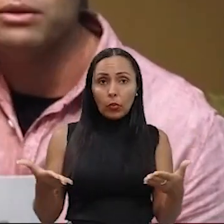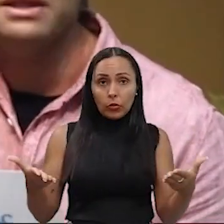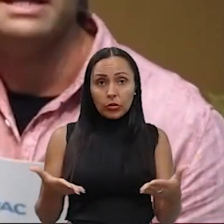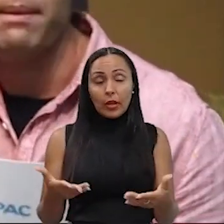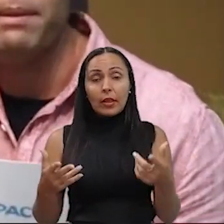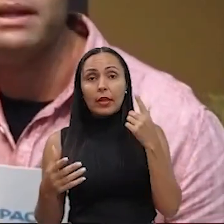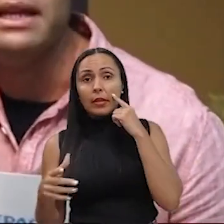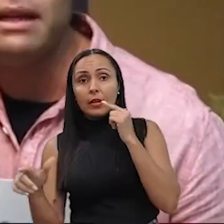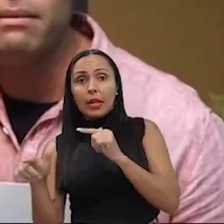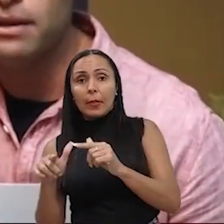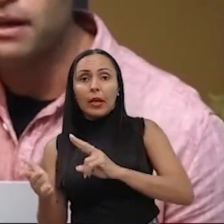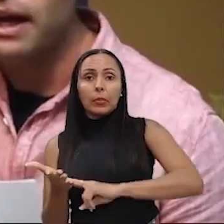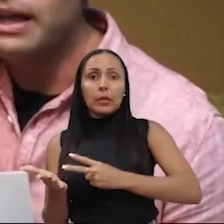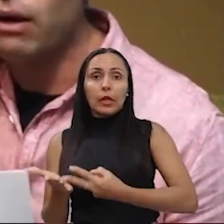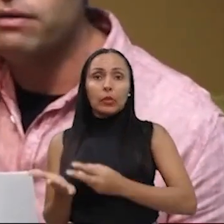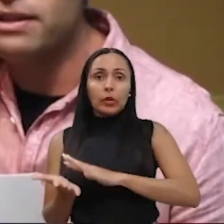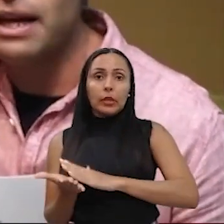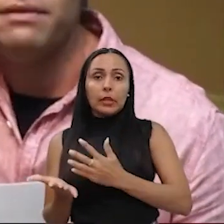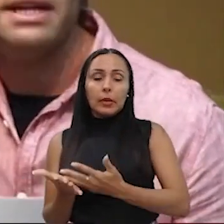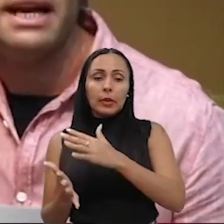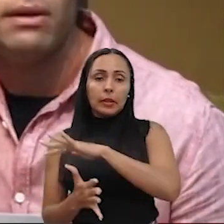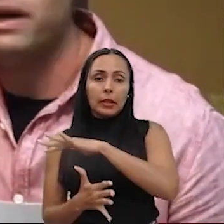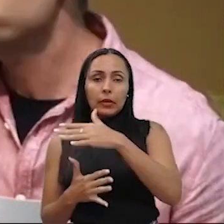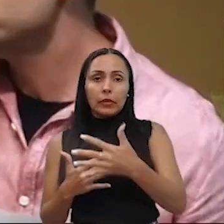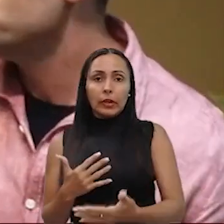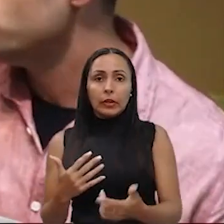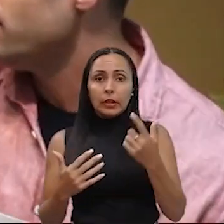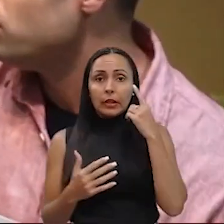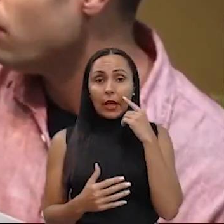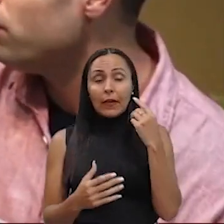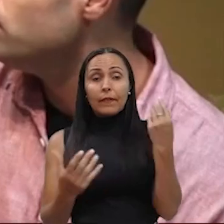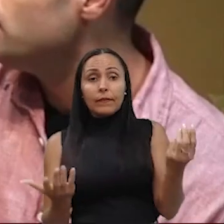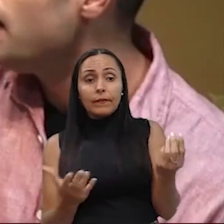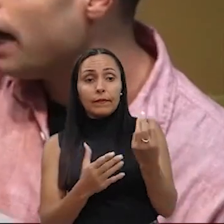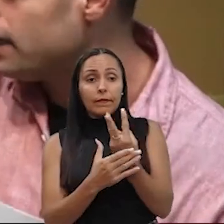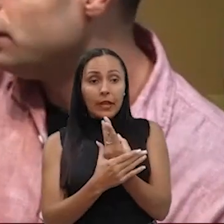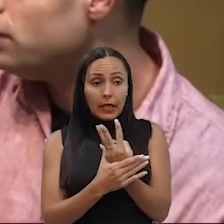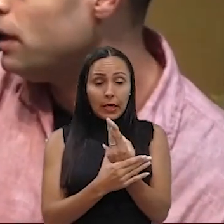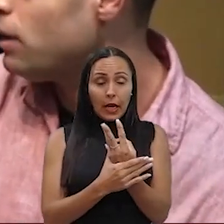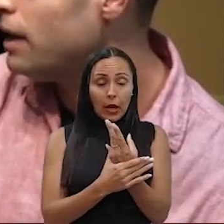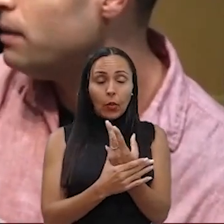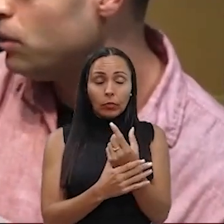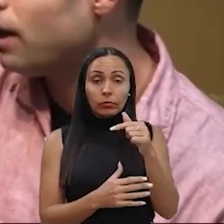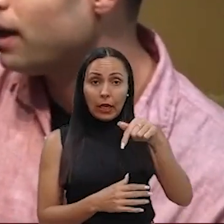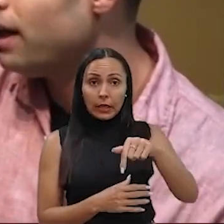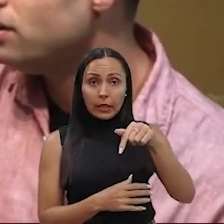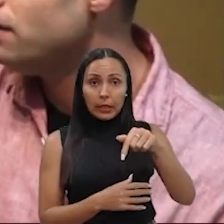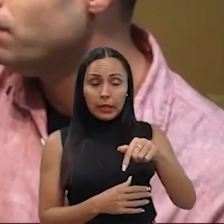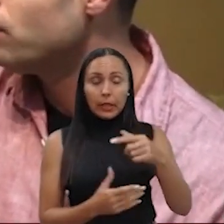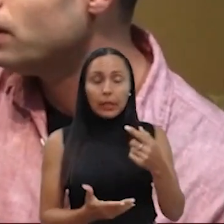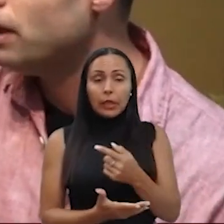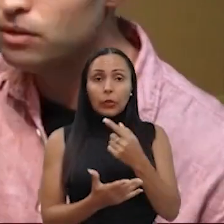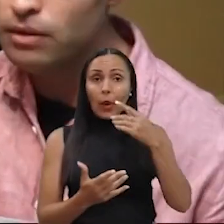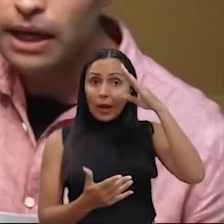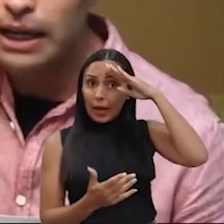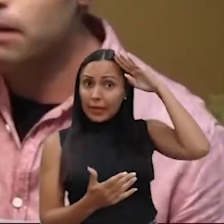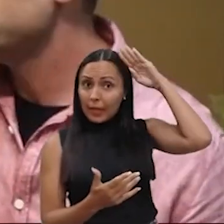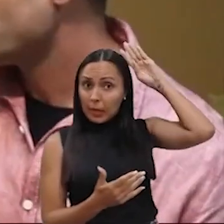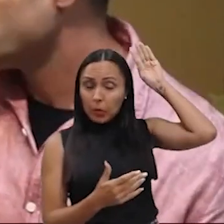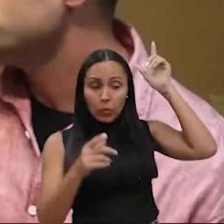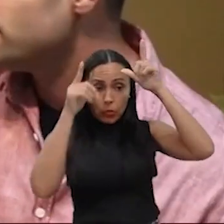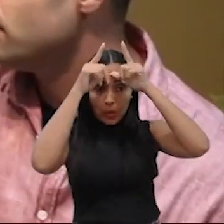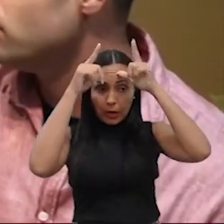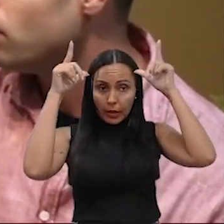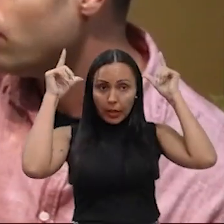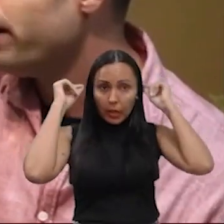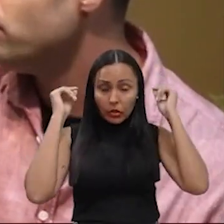como tradutor-intérprete de Libras da Universidade Federal de Pernambuco, não é isso, Álvaro? Aqui no Centro Acadêmico do Agreste, Isso não é isso? mesmo. E também